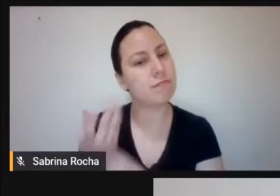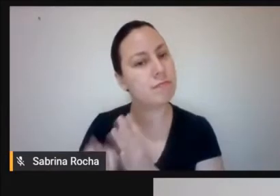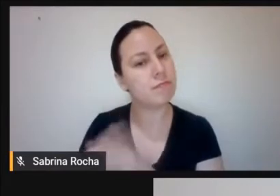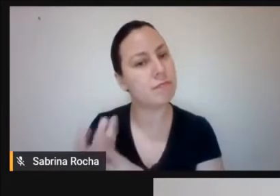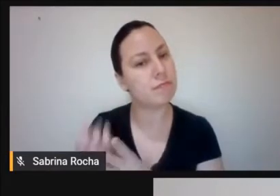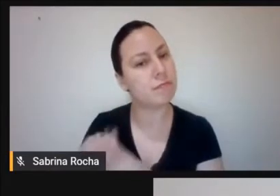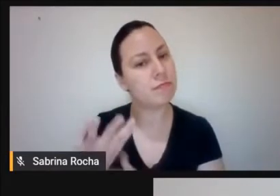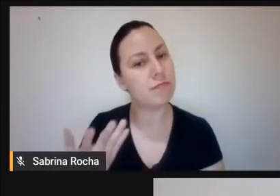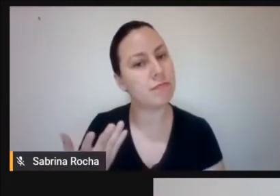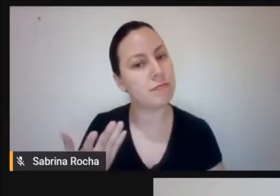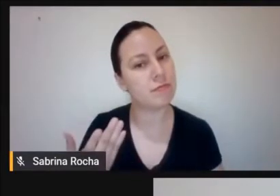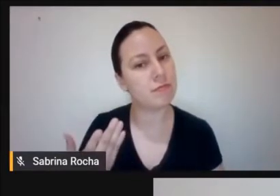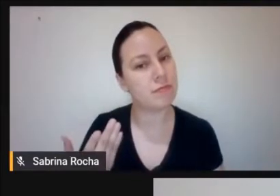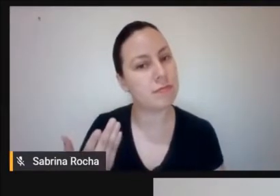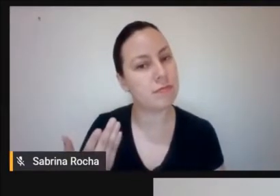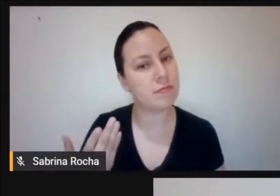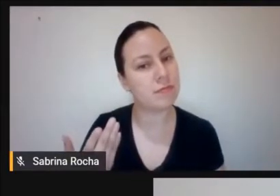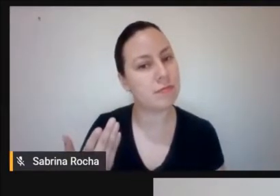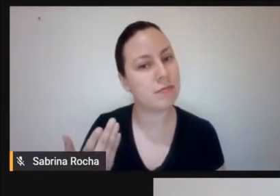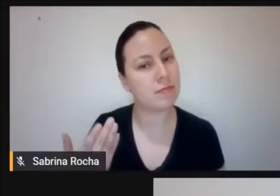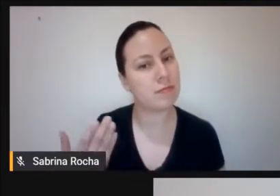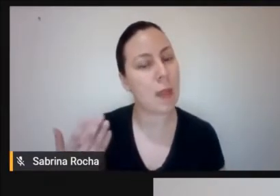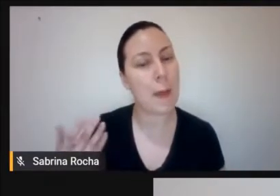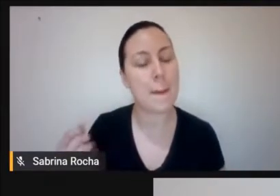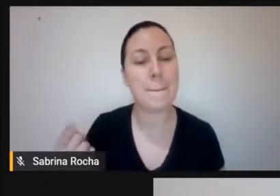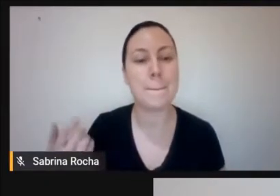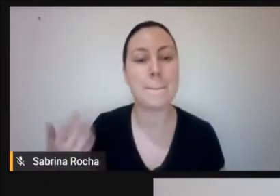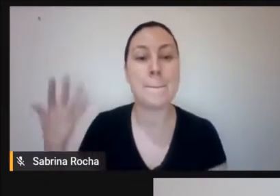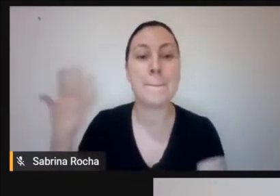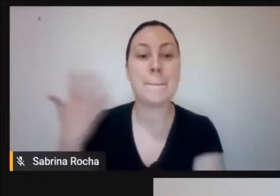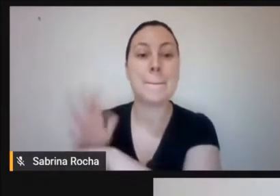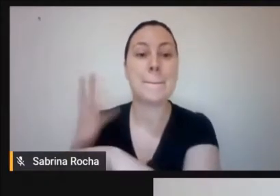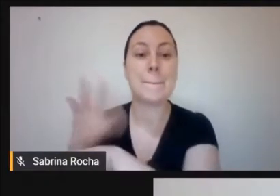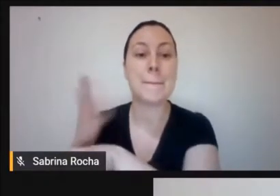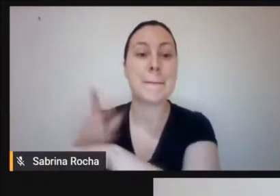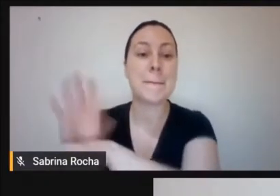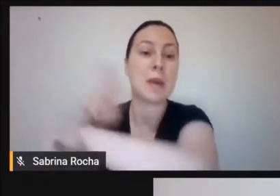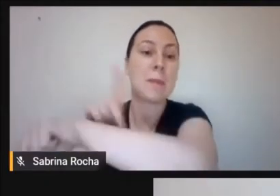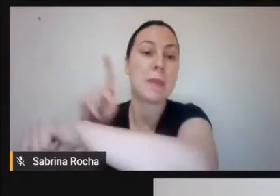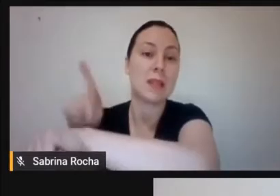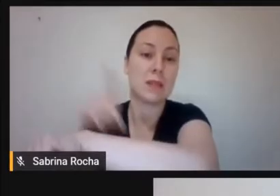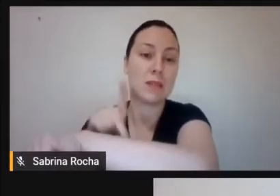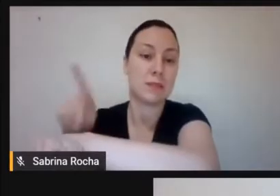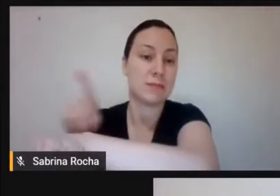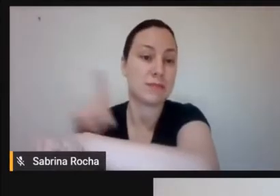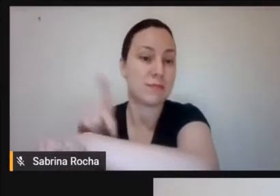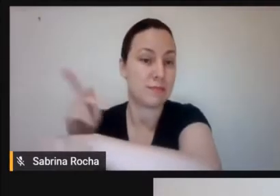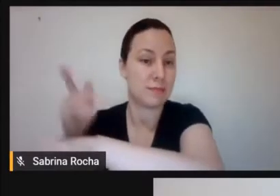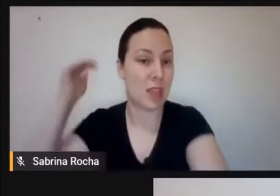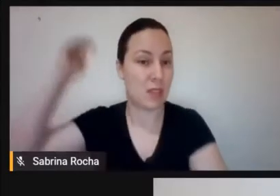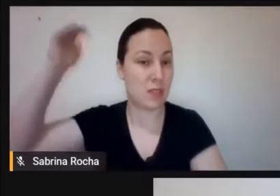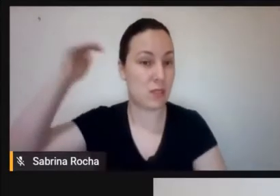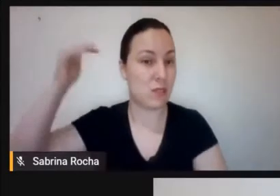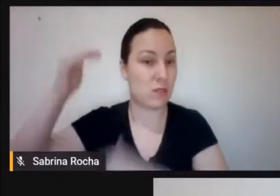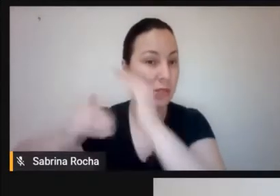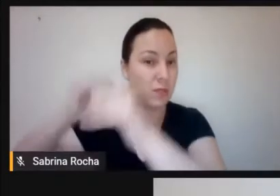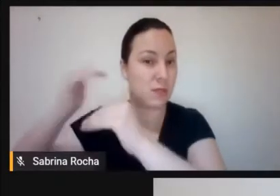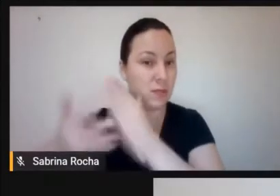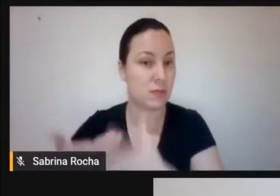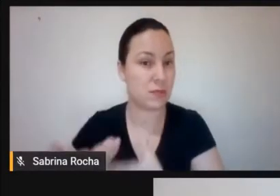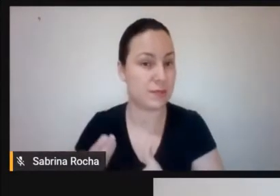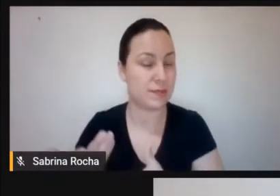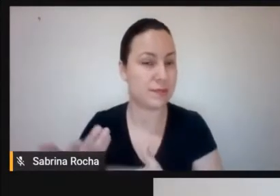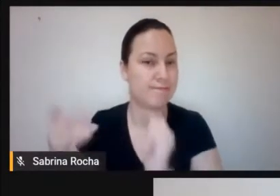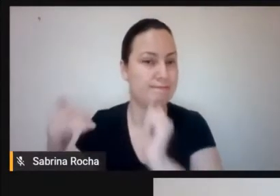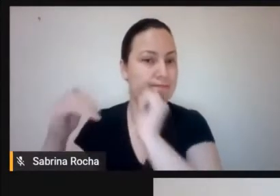A maior parte das práticas pedagógicas desenvolvidas por adultos, elas